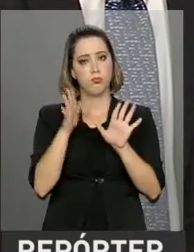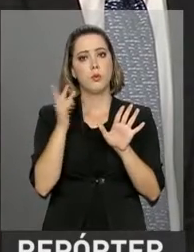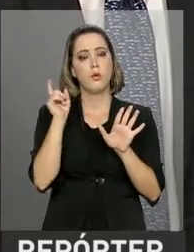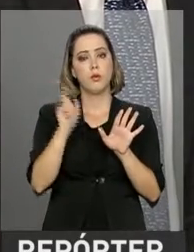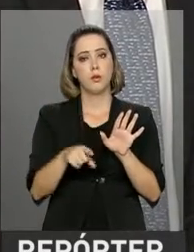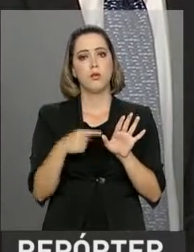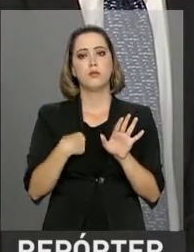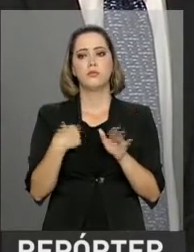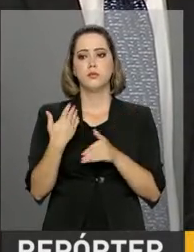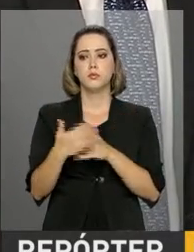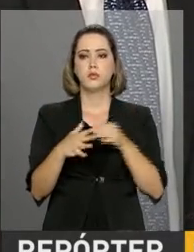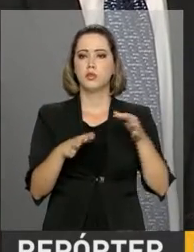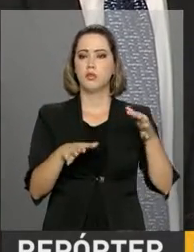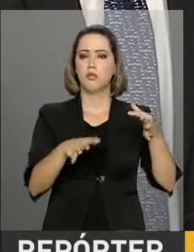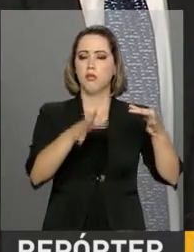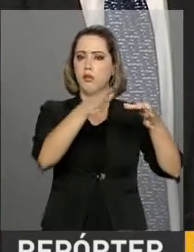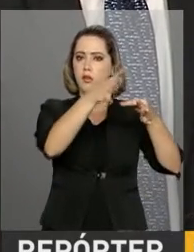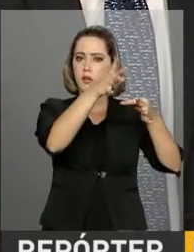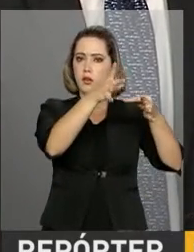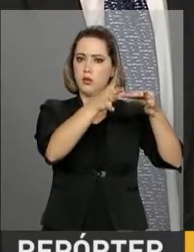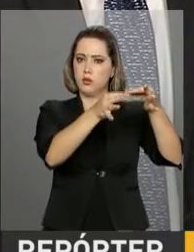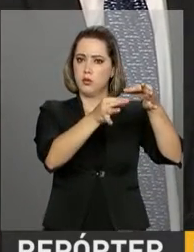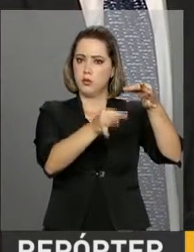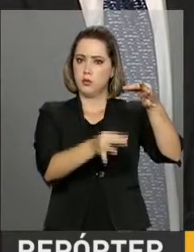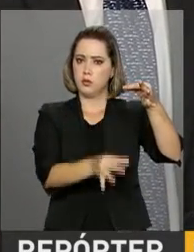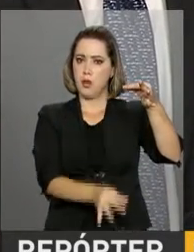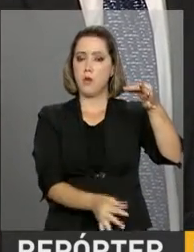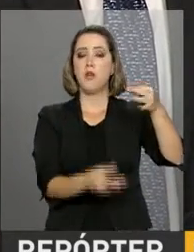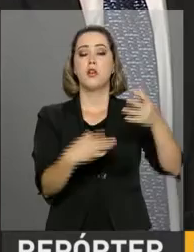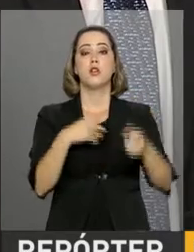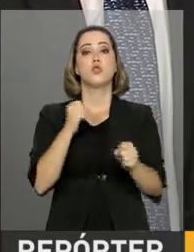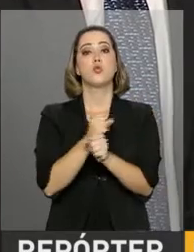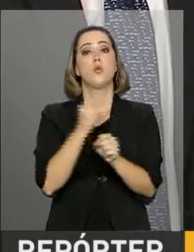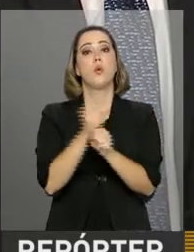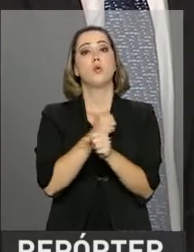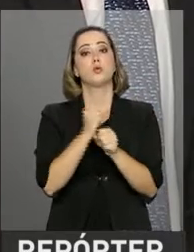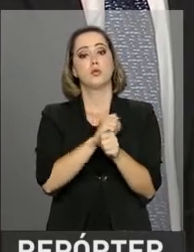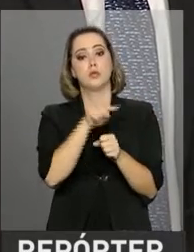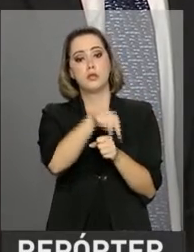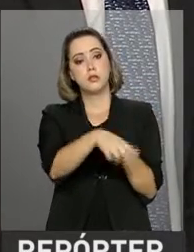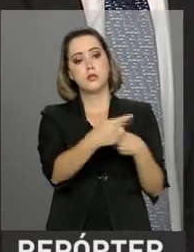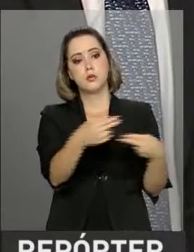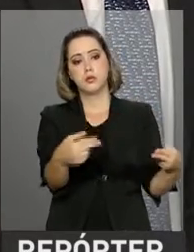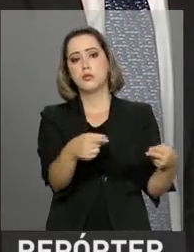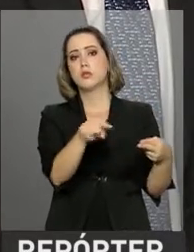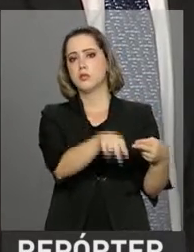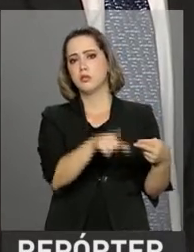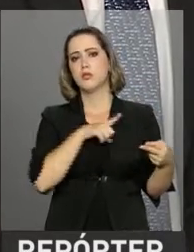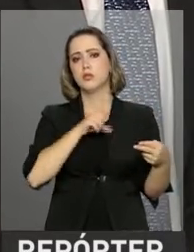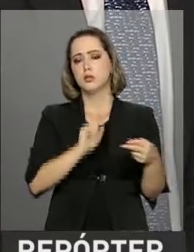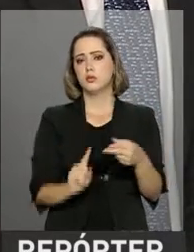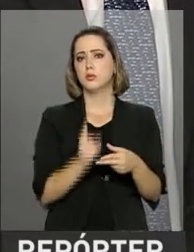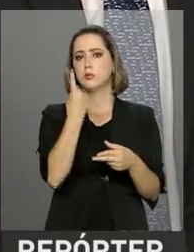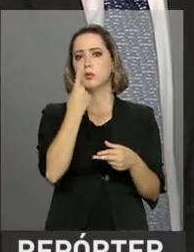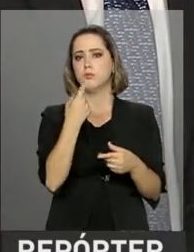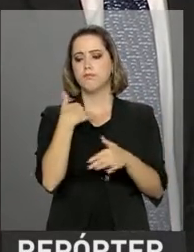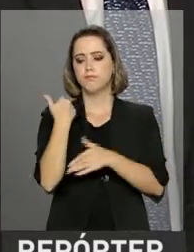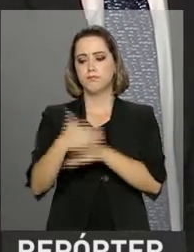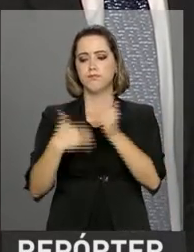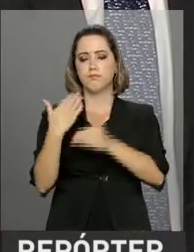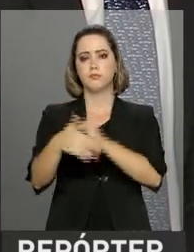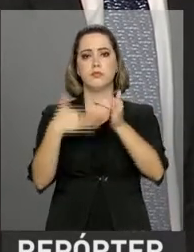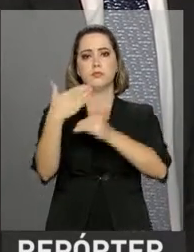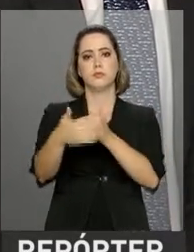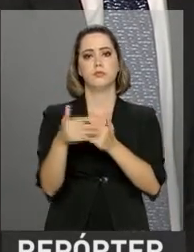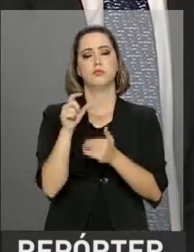cadeia de produção desse setor poderá ser a primeira de uma série de